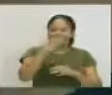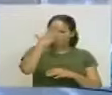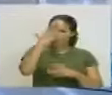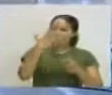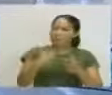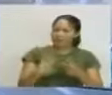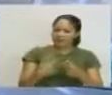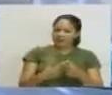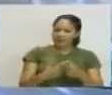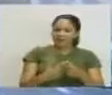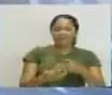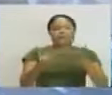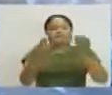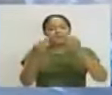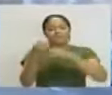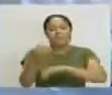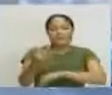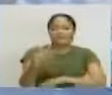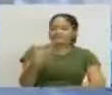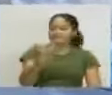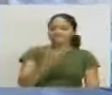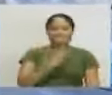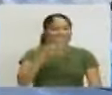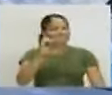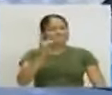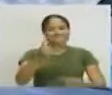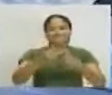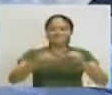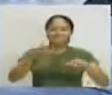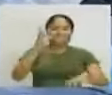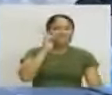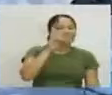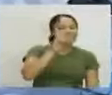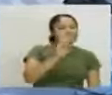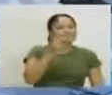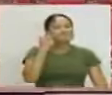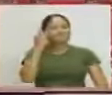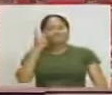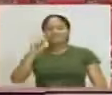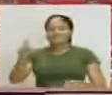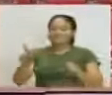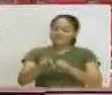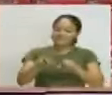muitas vezes nós não estamos vendo ser aplicado o dinheiro que a gente pagou.